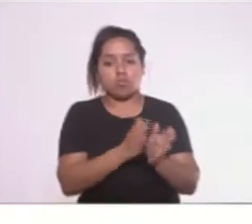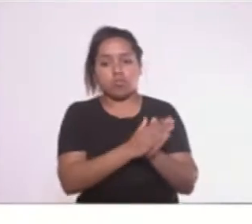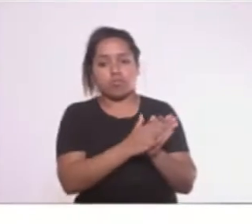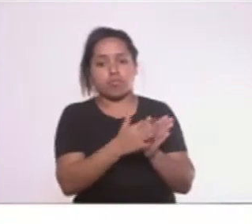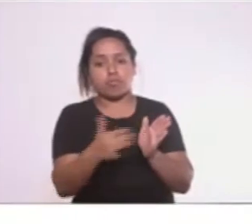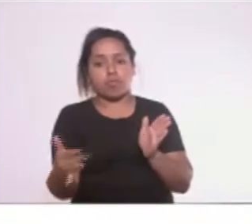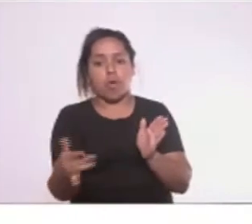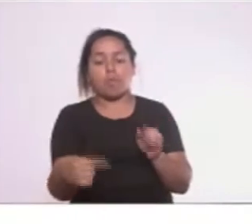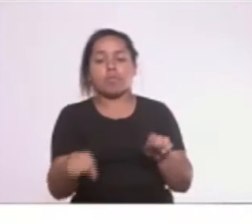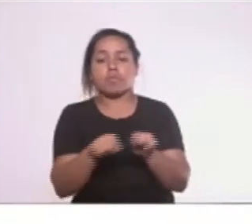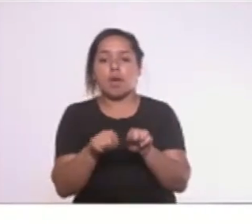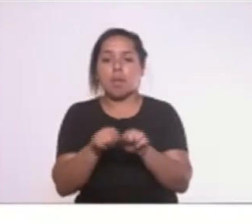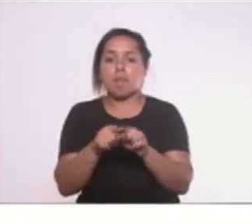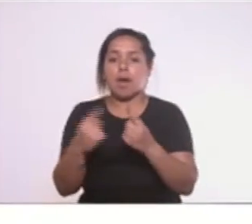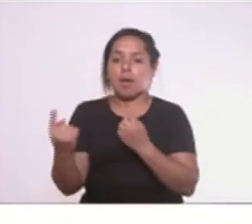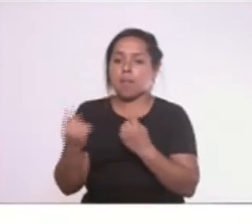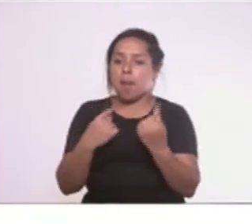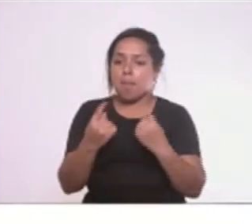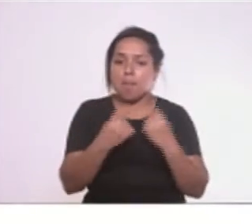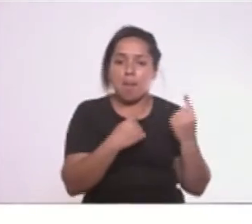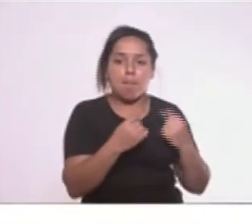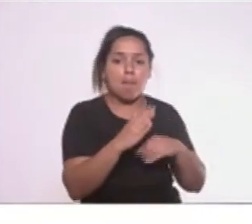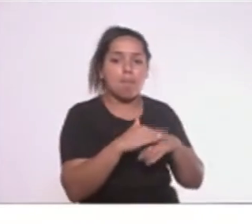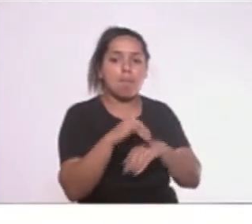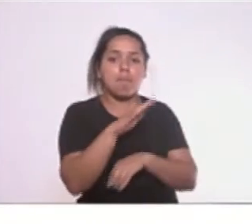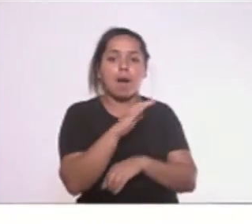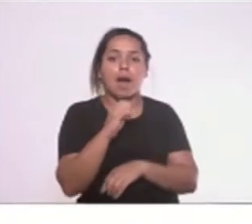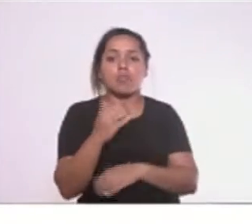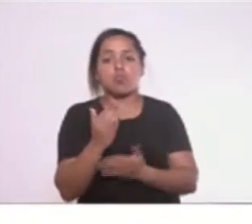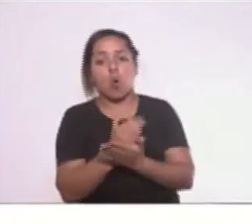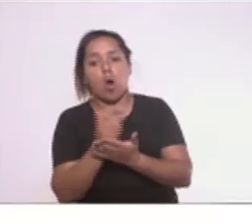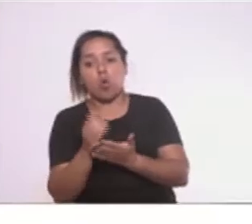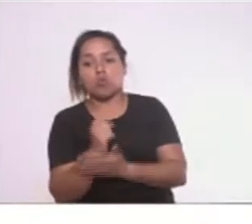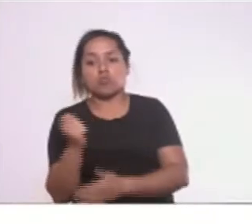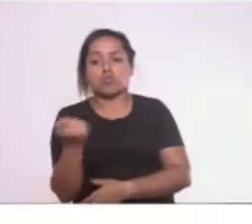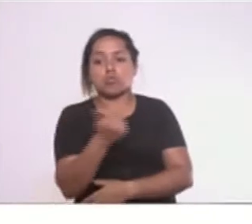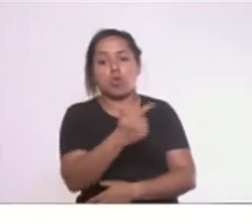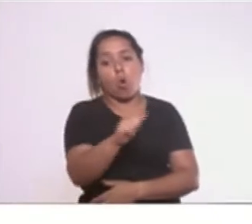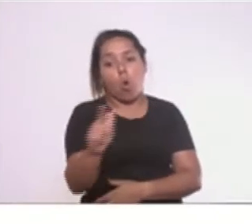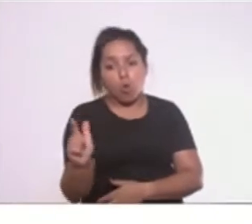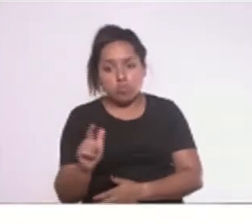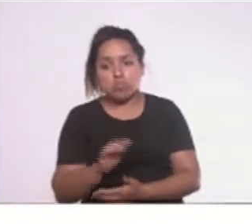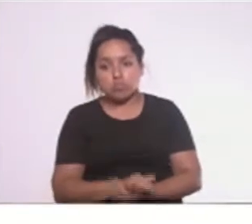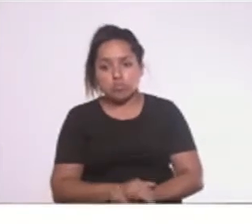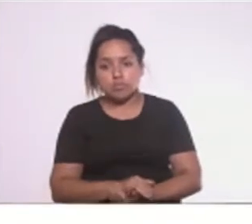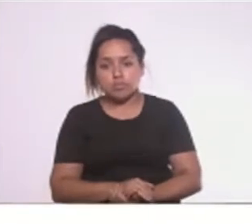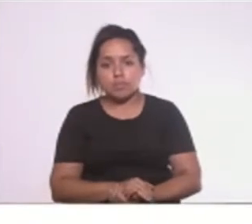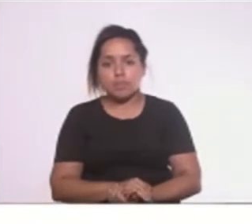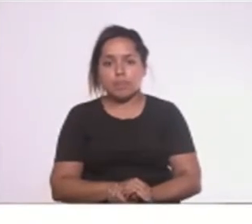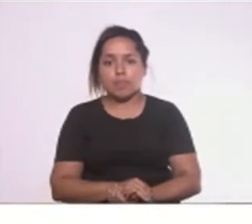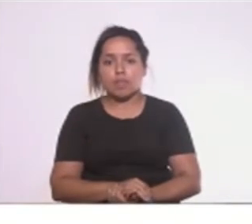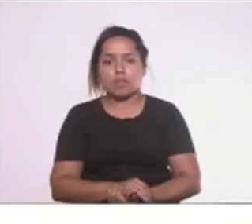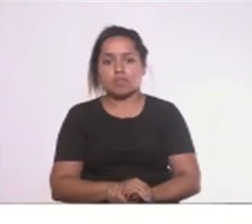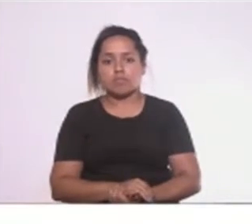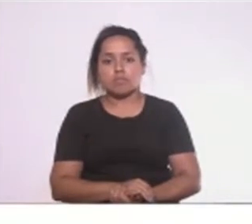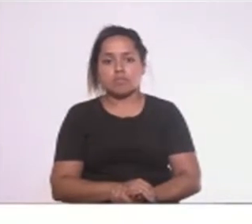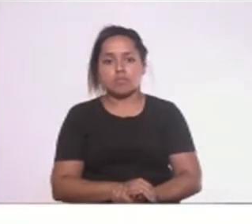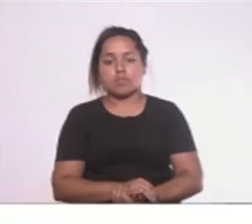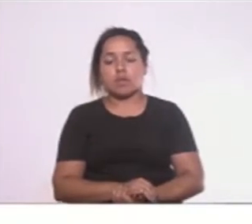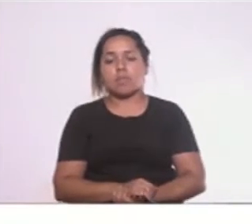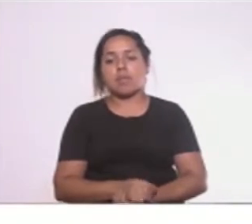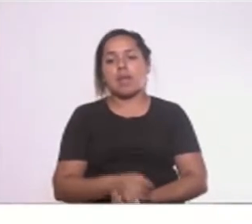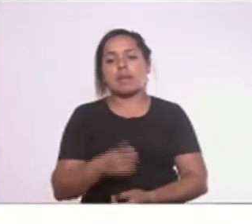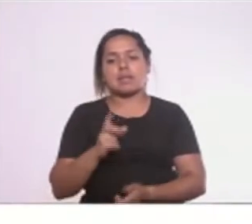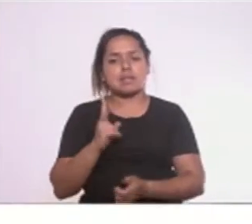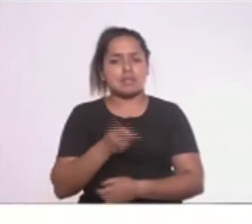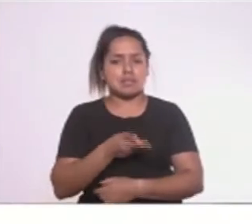gente interage mais intensamente com alguns e algumas. Eu tenho uma intensa relação com Renata,